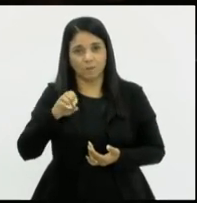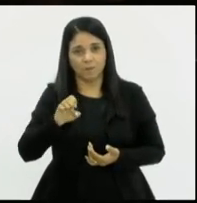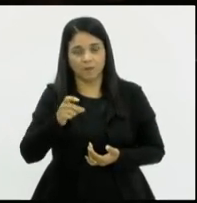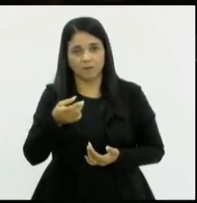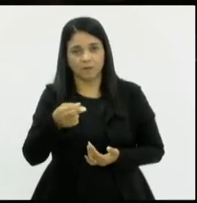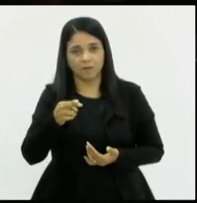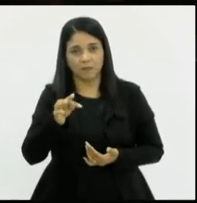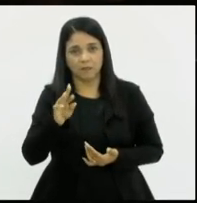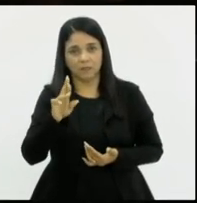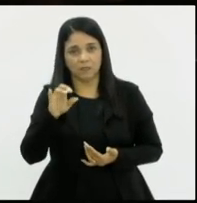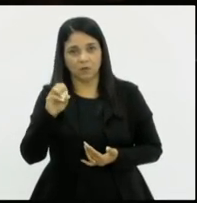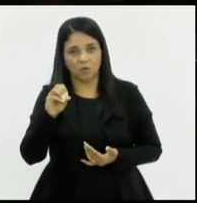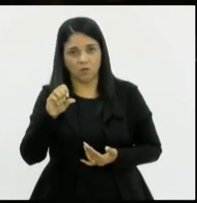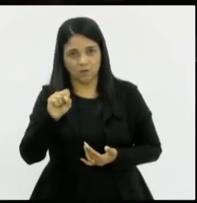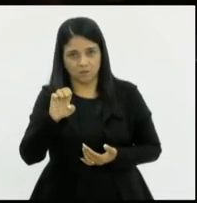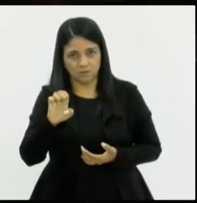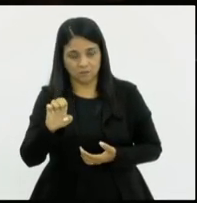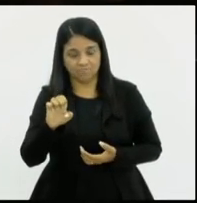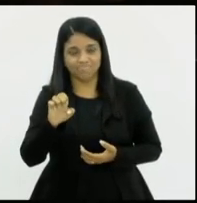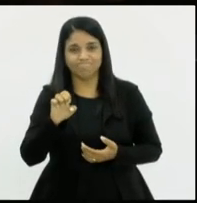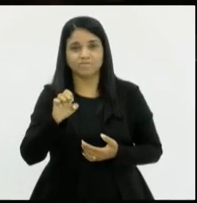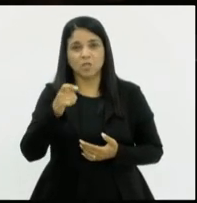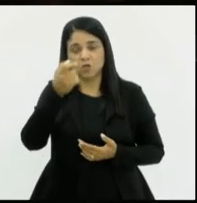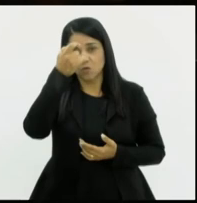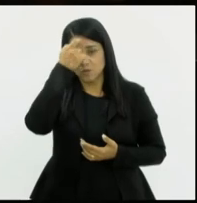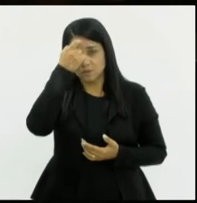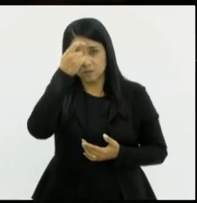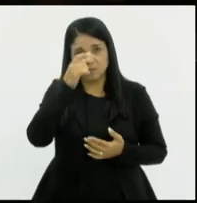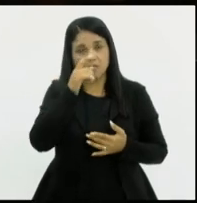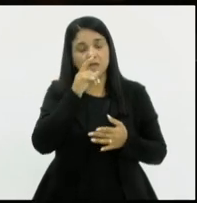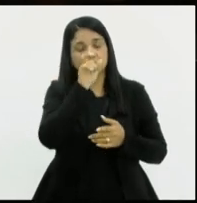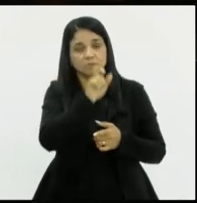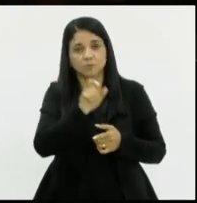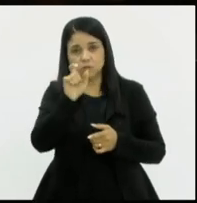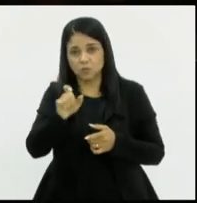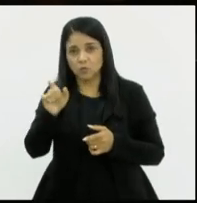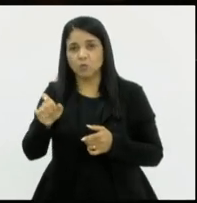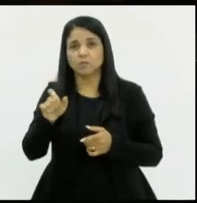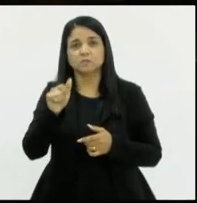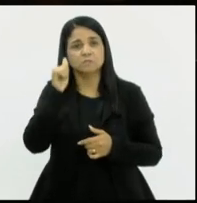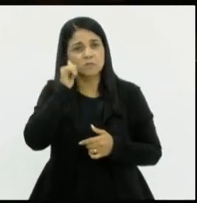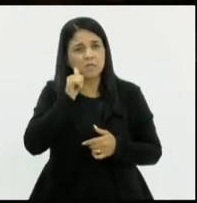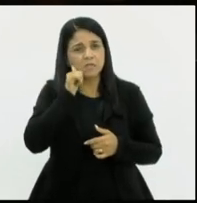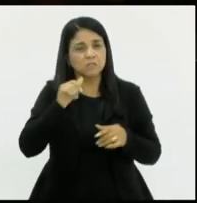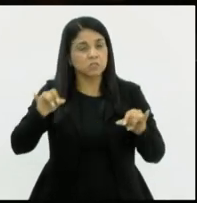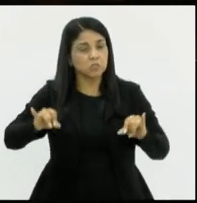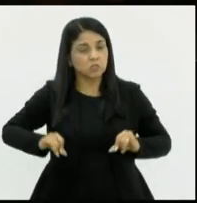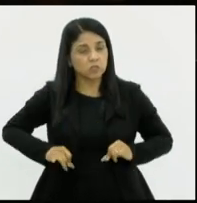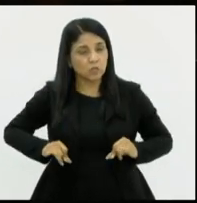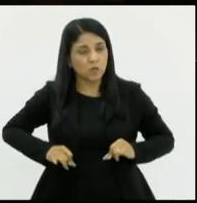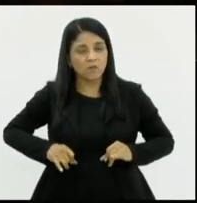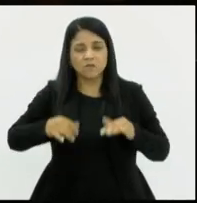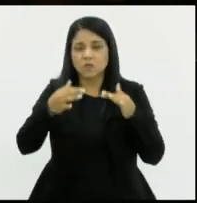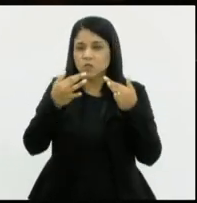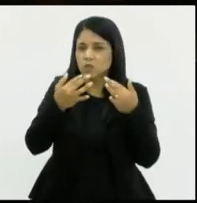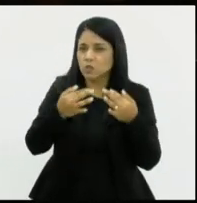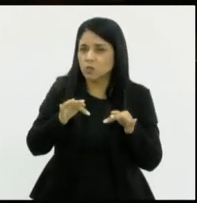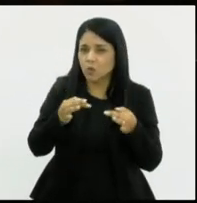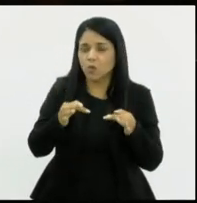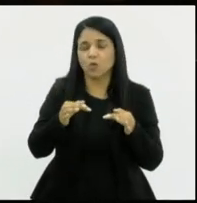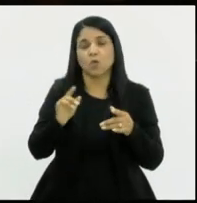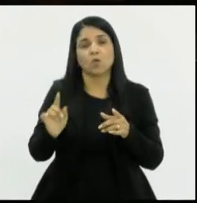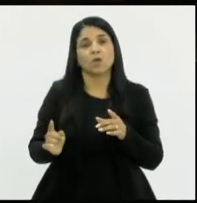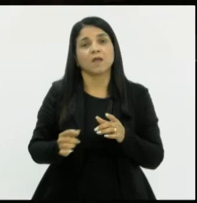dessa doença, que, infelizmente, as mulheres sofrem muito, com muitas dores. A cada 10 mulheres, uma sofre de